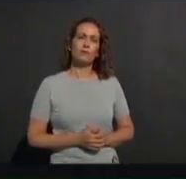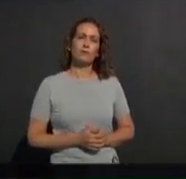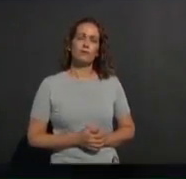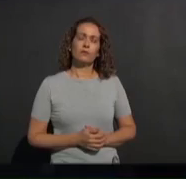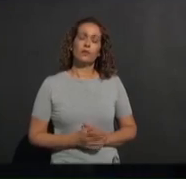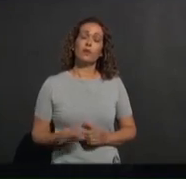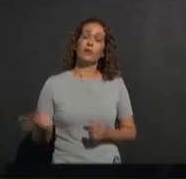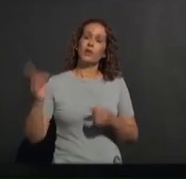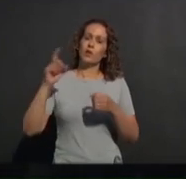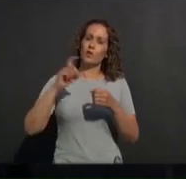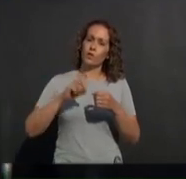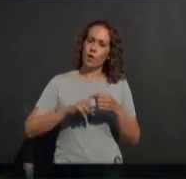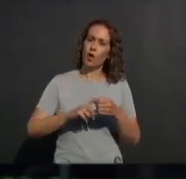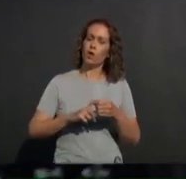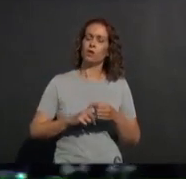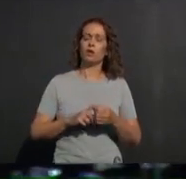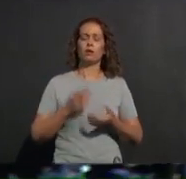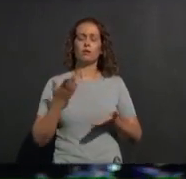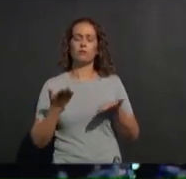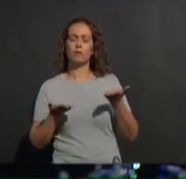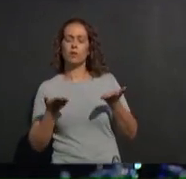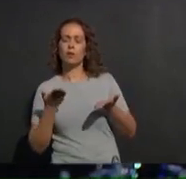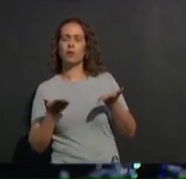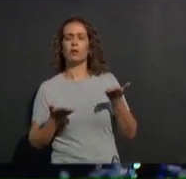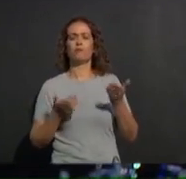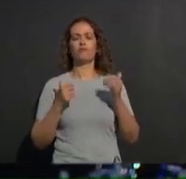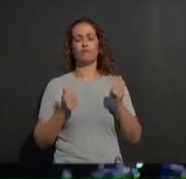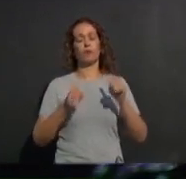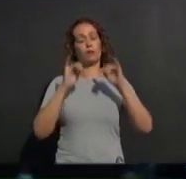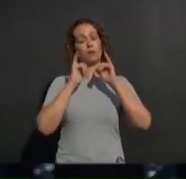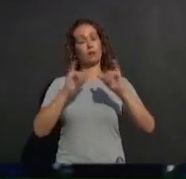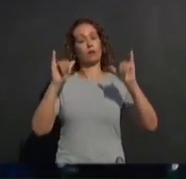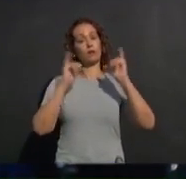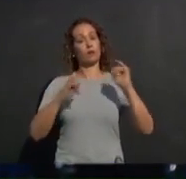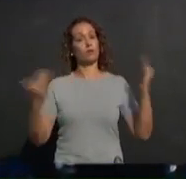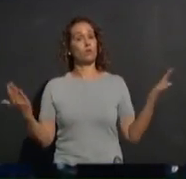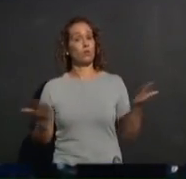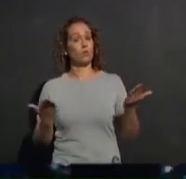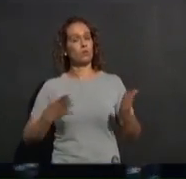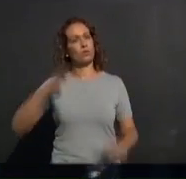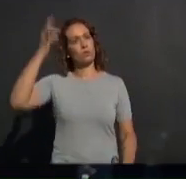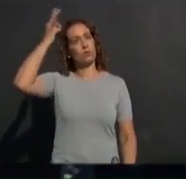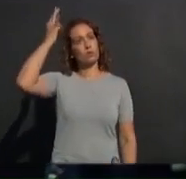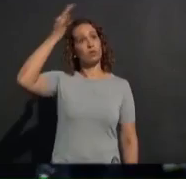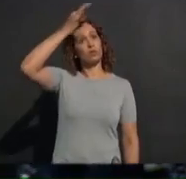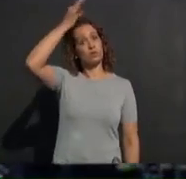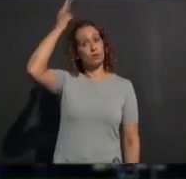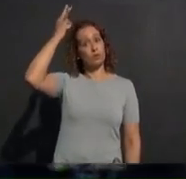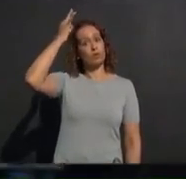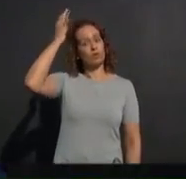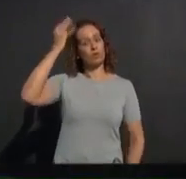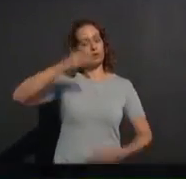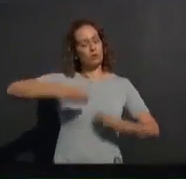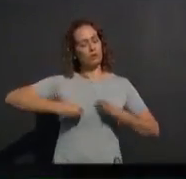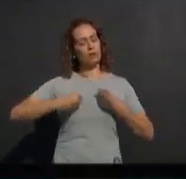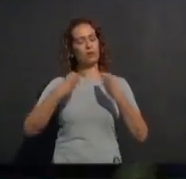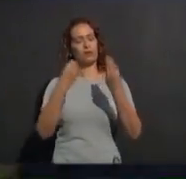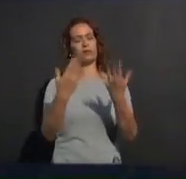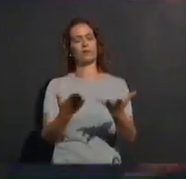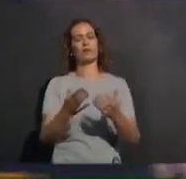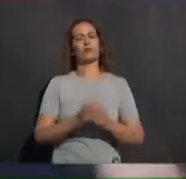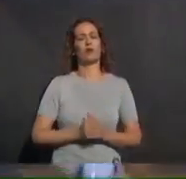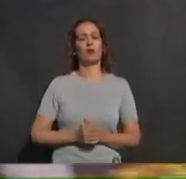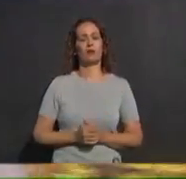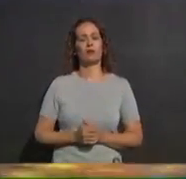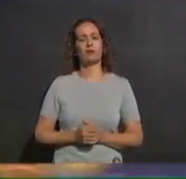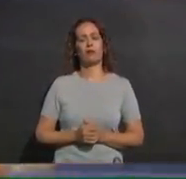Volta ao equilíbrio. Volta à harmonia. Eu declaro hoje, o Espírito Santo vai trazer um equilíbrio de volta para você. Em qual desses